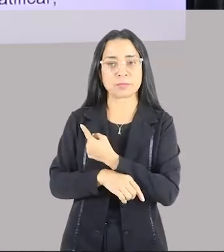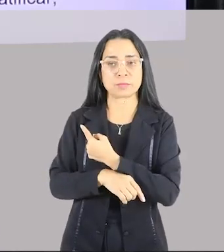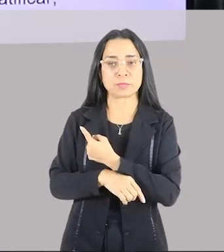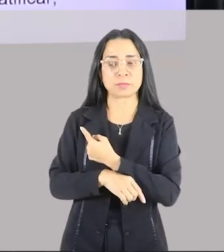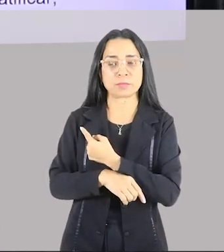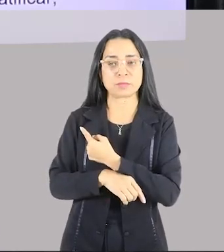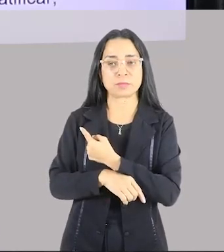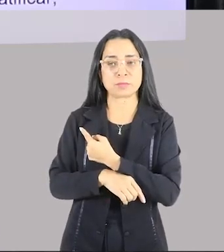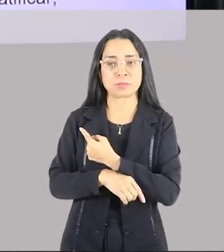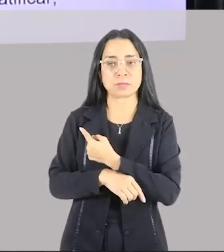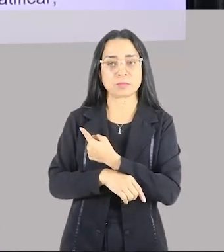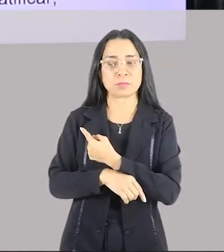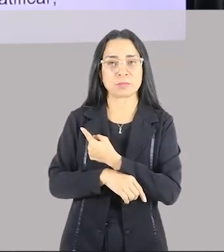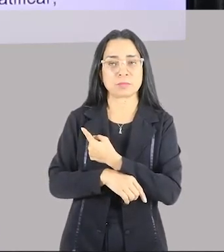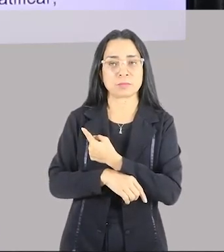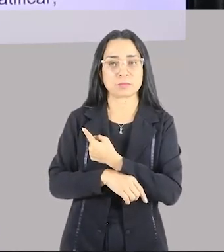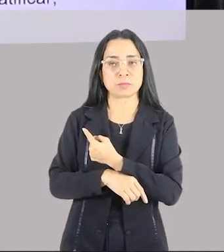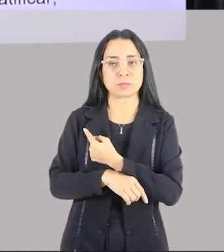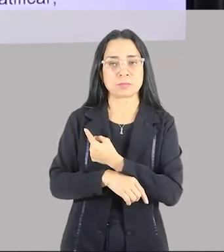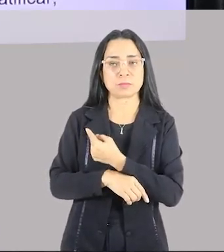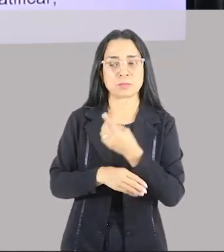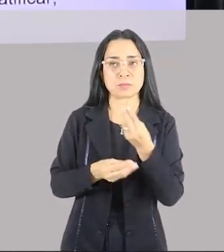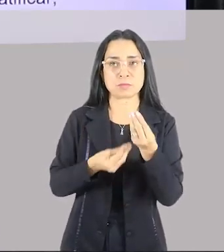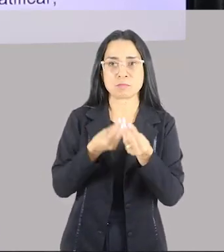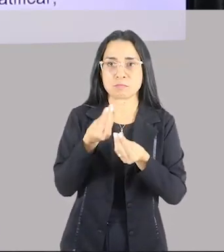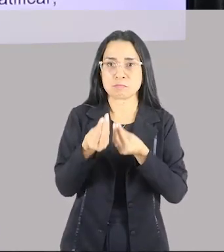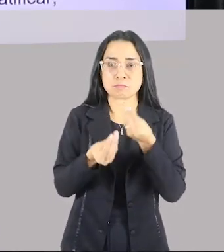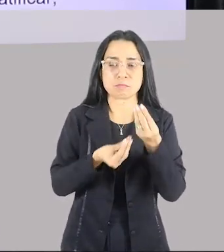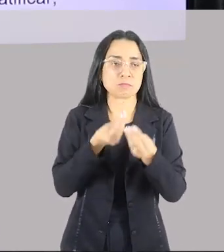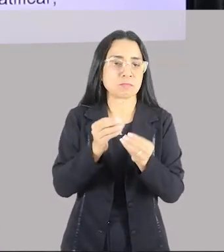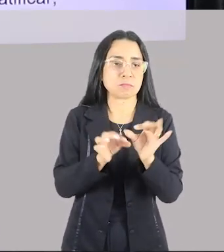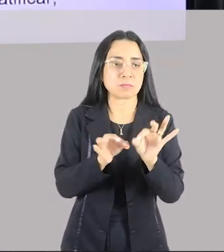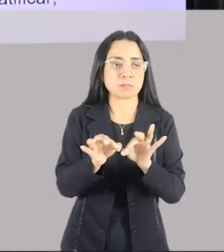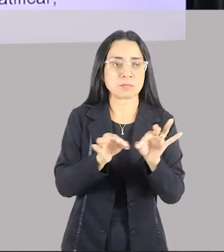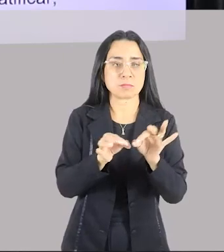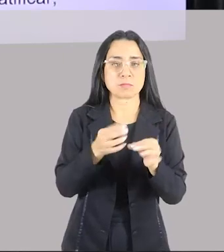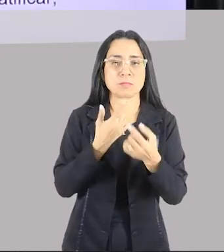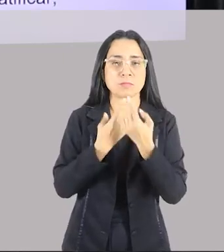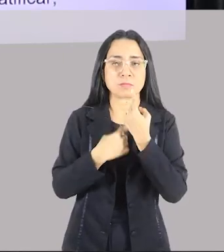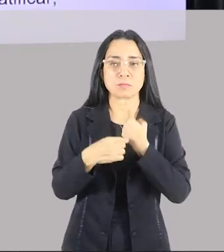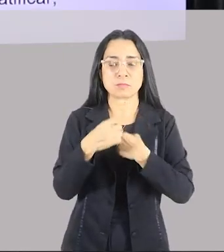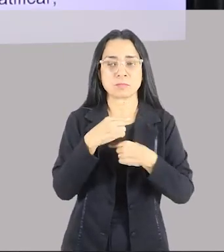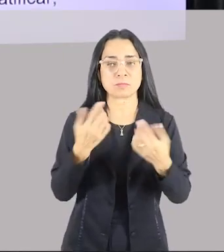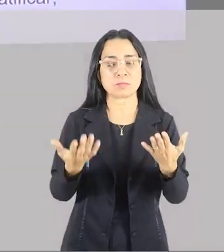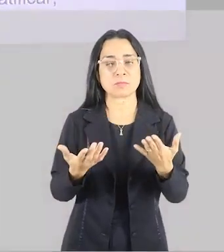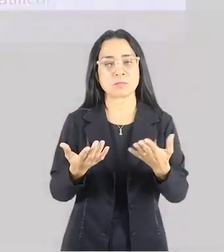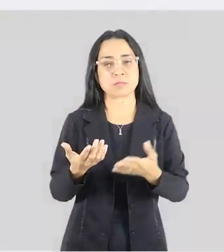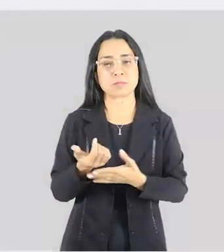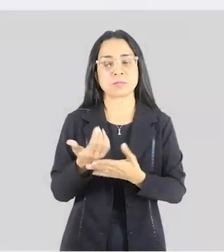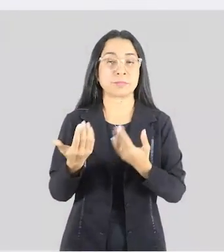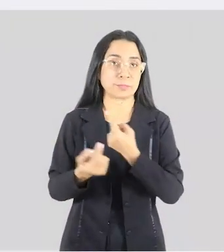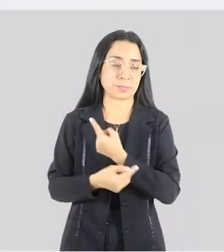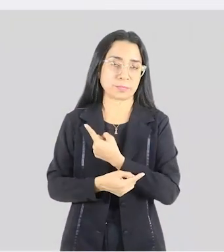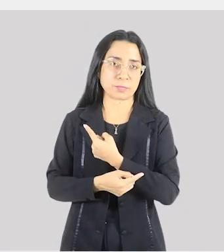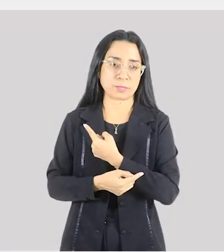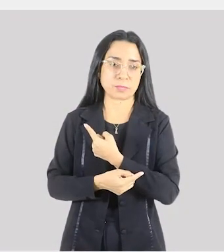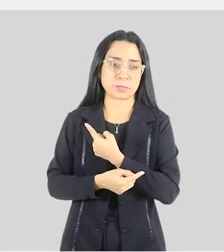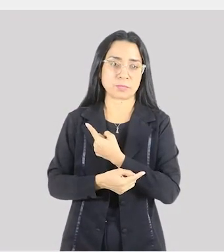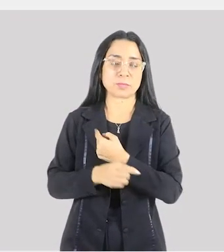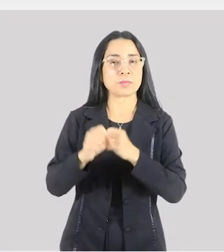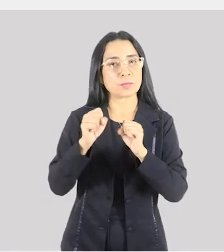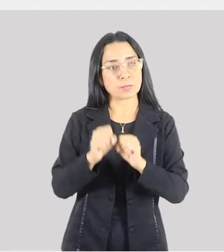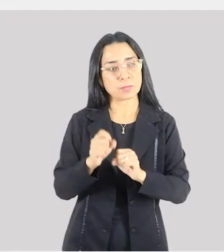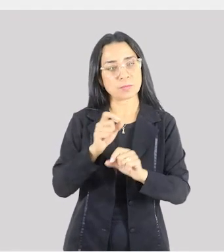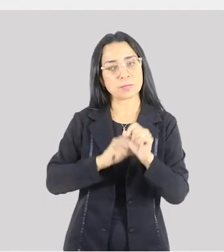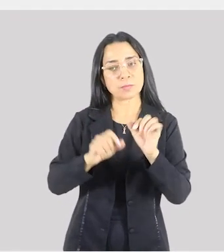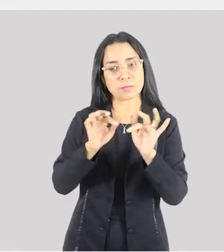administrativos, quanto à formação de vontade. Então vamos lá. O ato administrativo, quanto à formação de vontade, pode ser